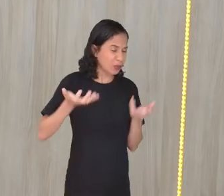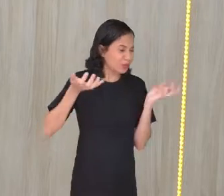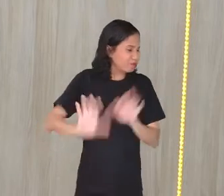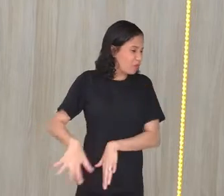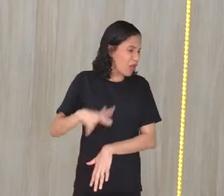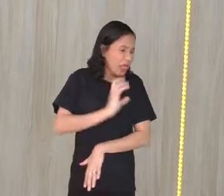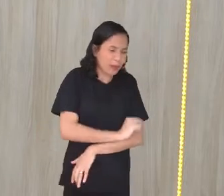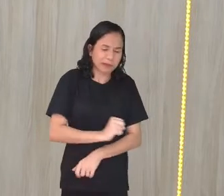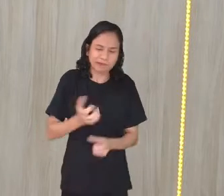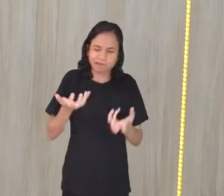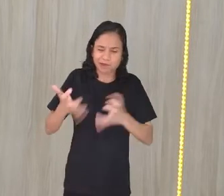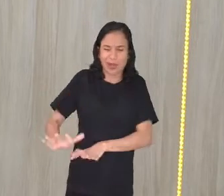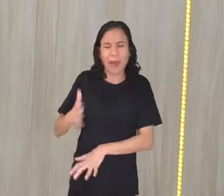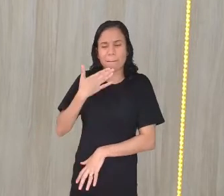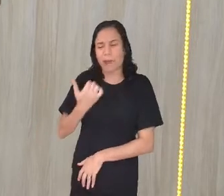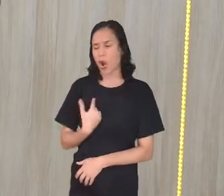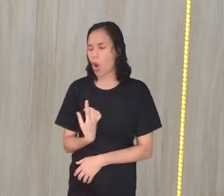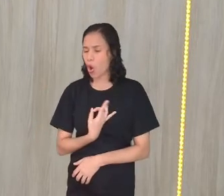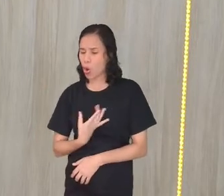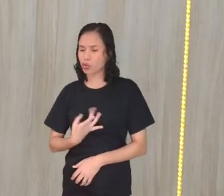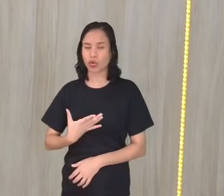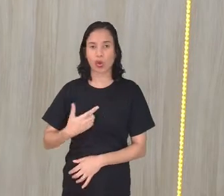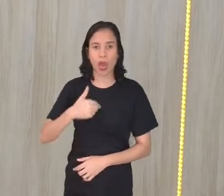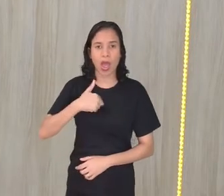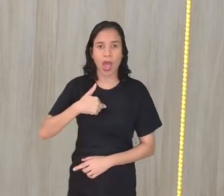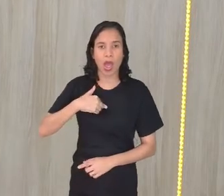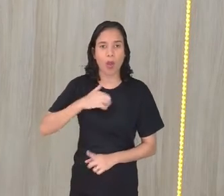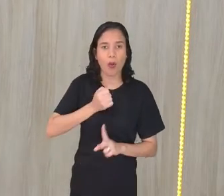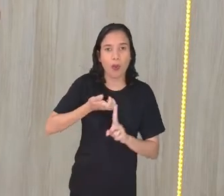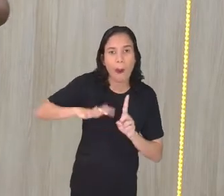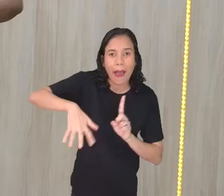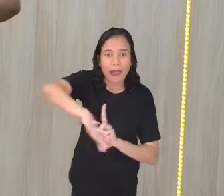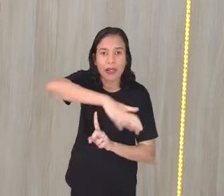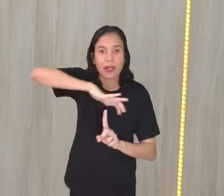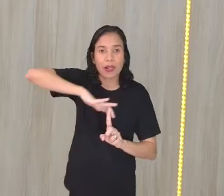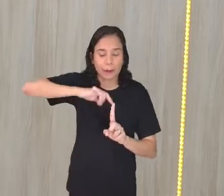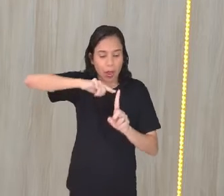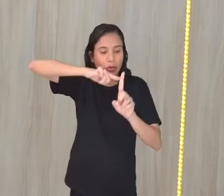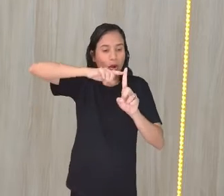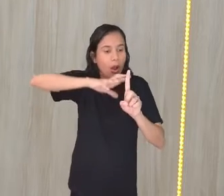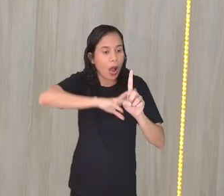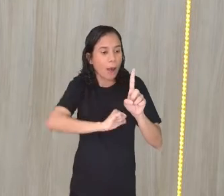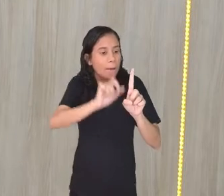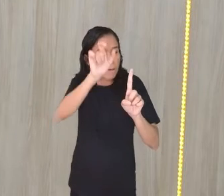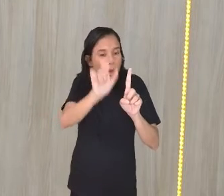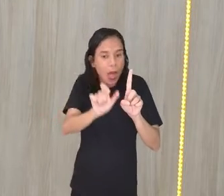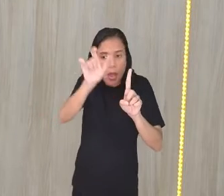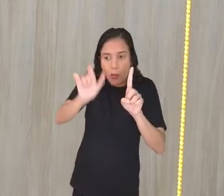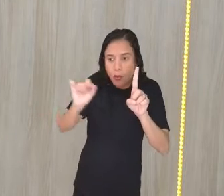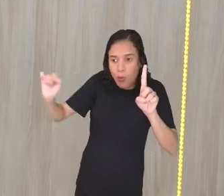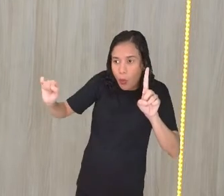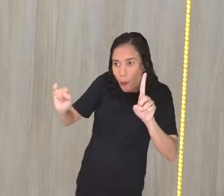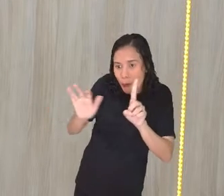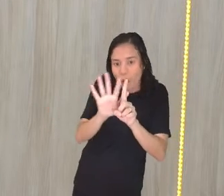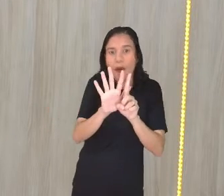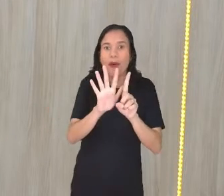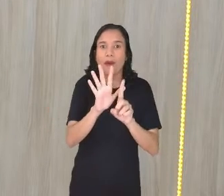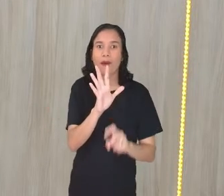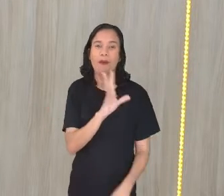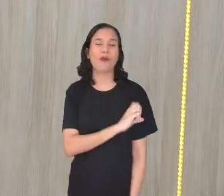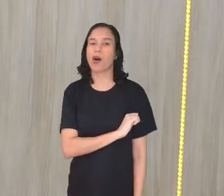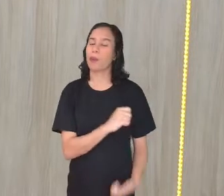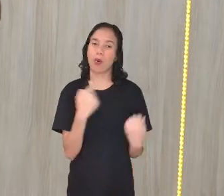amar ninguém, né? Eu quero ficar sozinho aqui, eu sou a minha ilha. E quando vê, a gente está rodeado de pessoas. E o amor não precisa